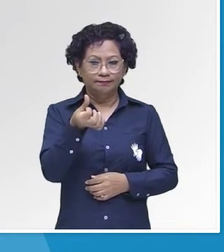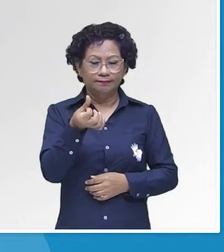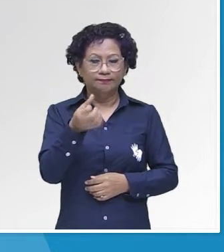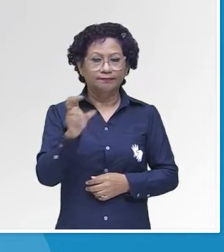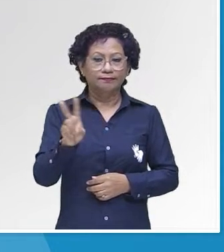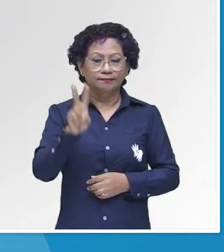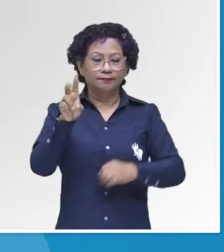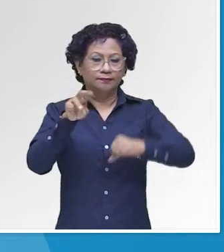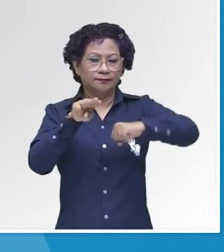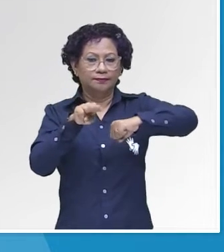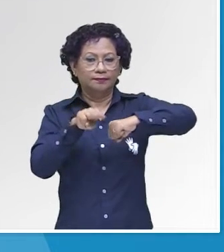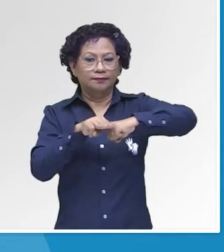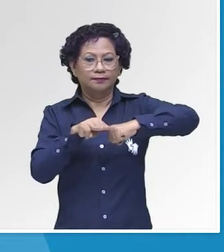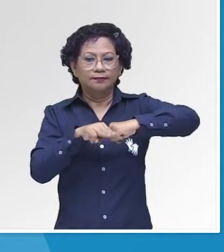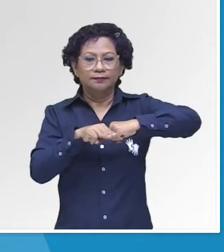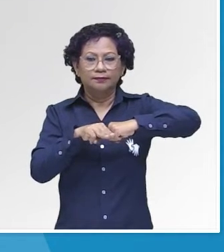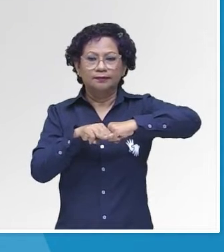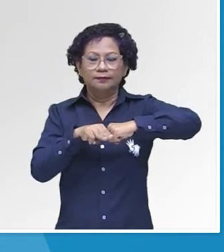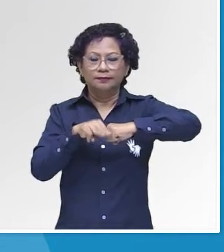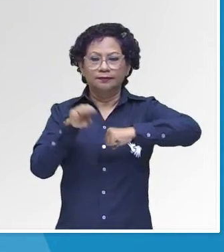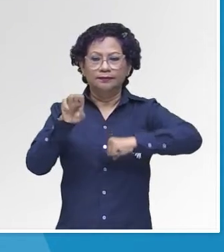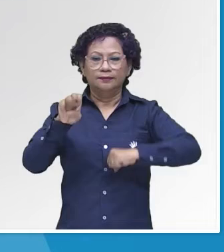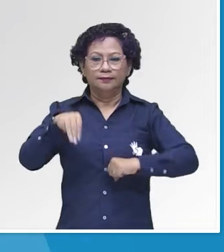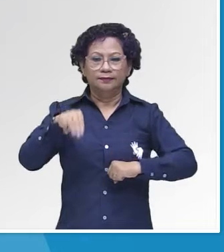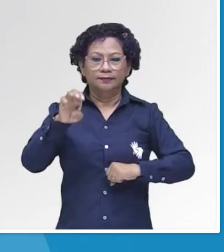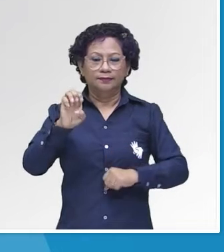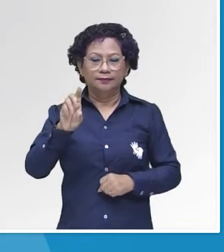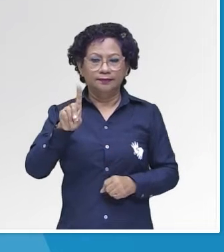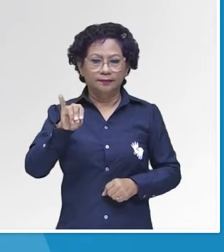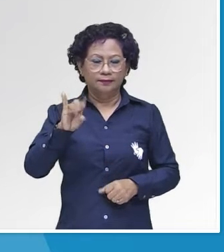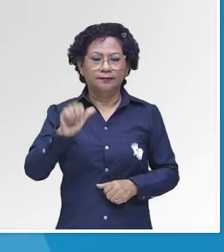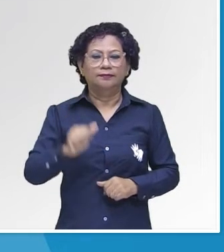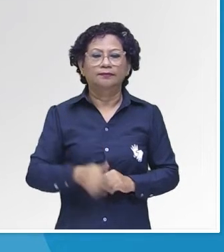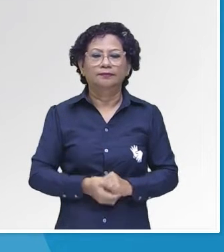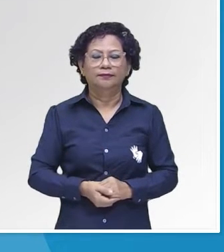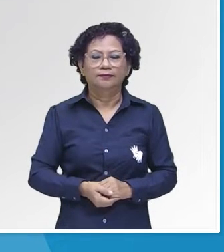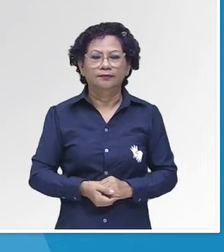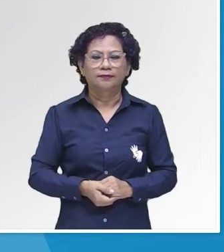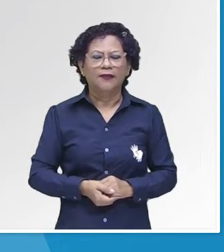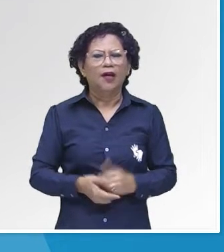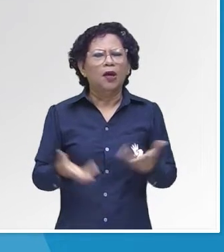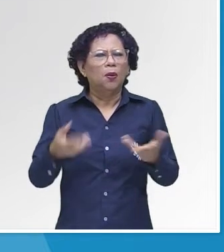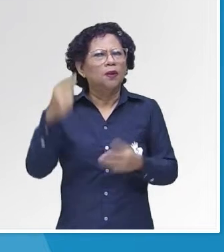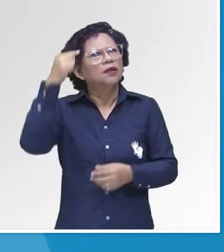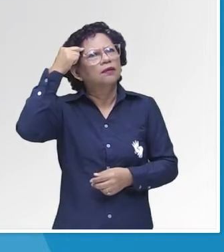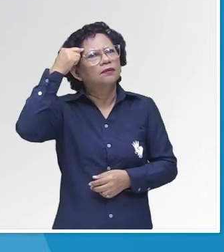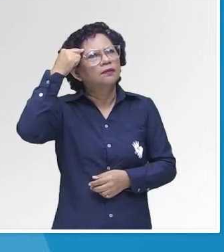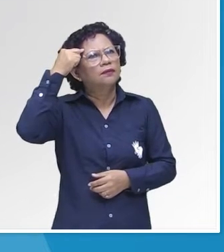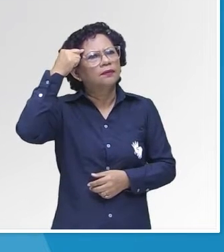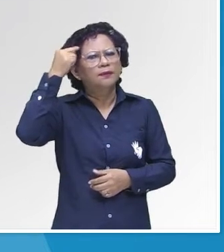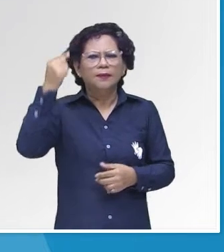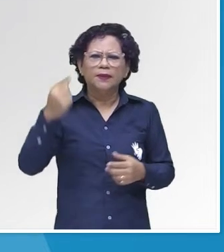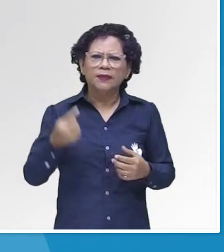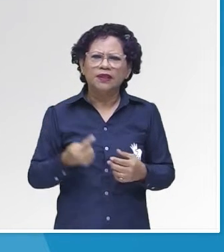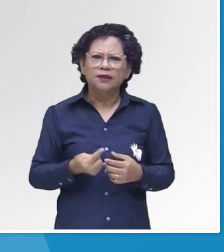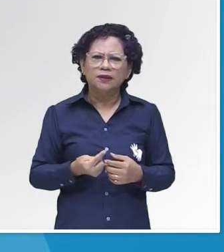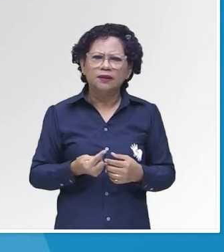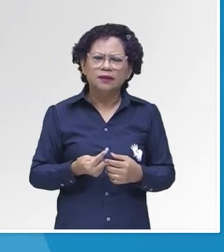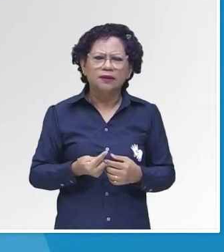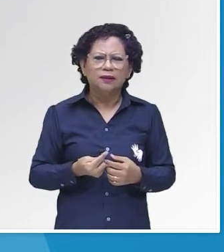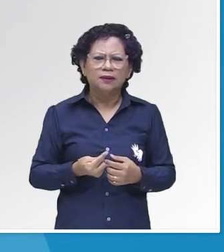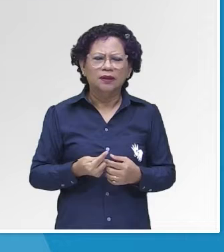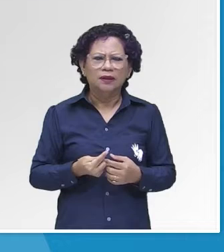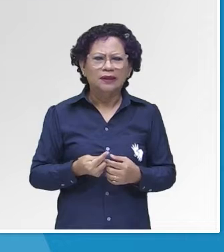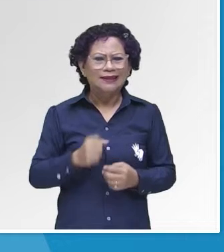média, ok? Então, a média que foi atribuída a essas alunas. Se a gente pensar, né, na nossa reta, olha só, se a